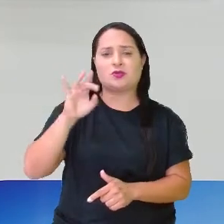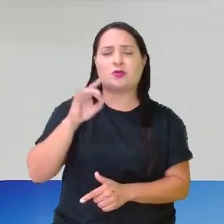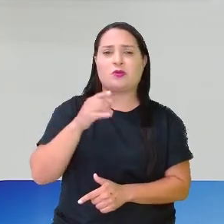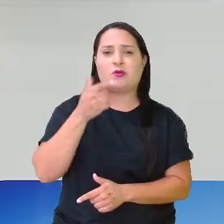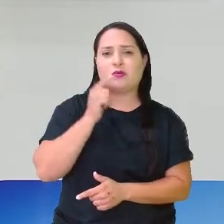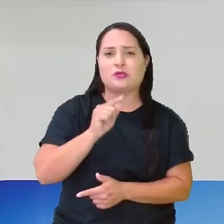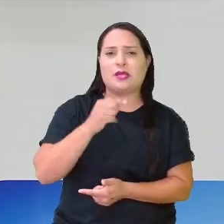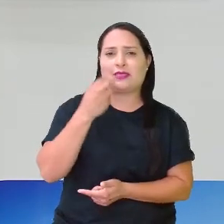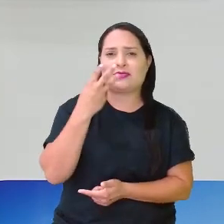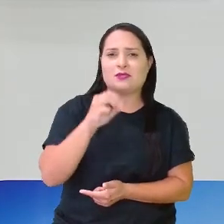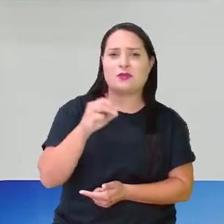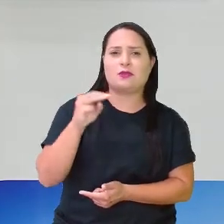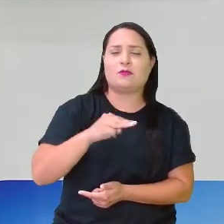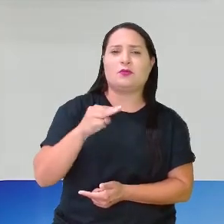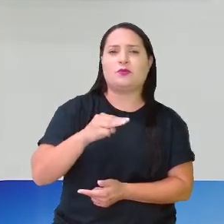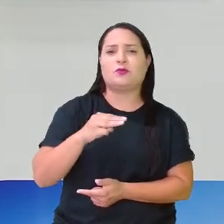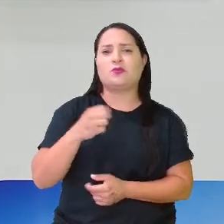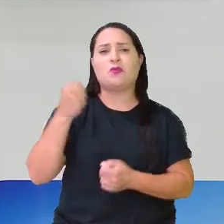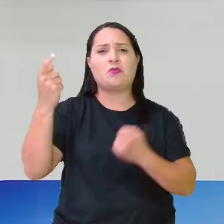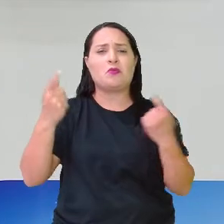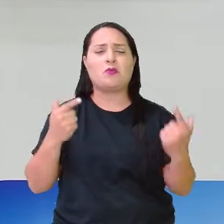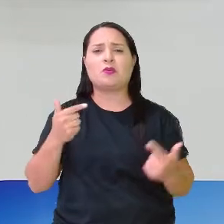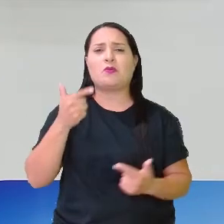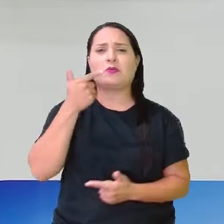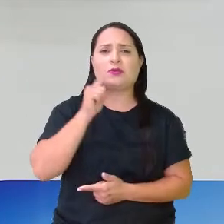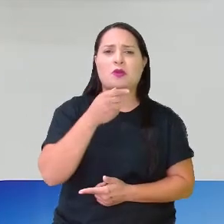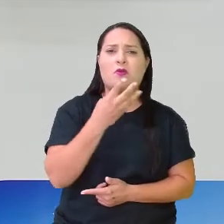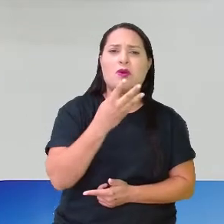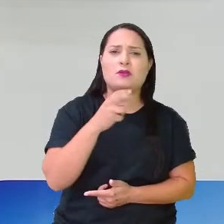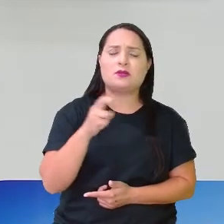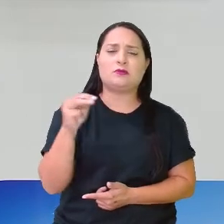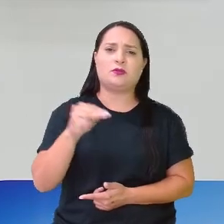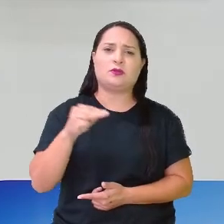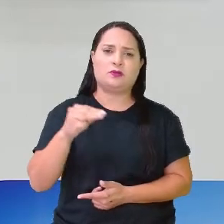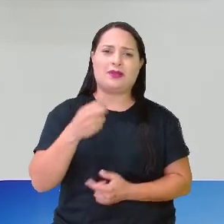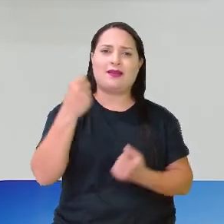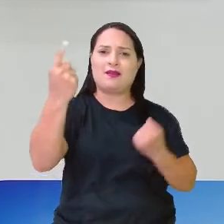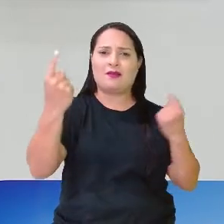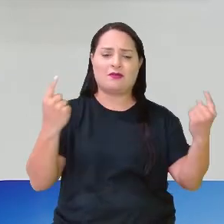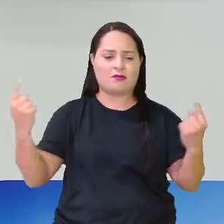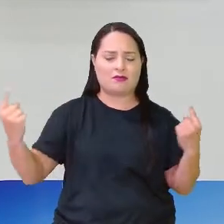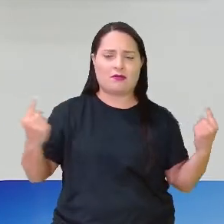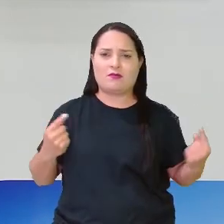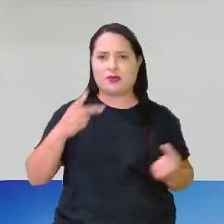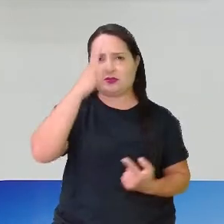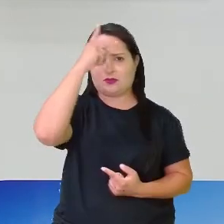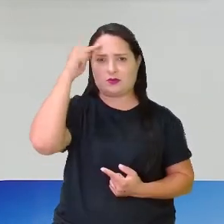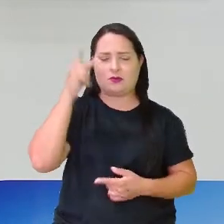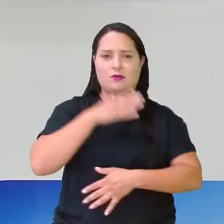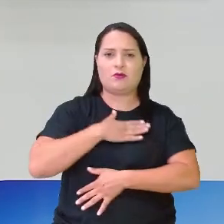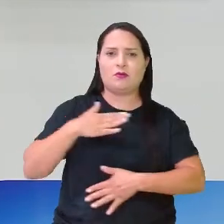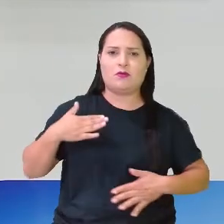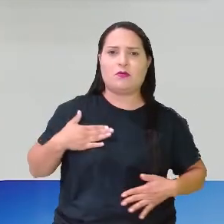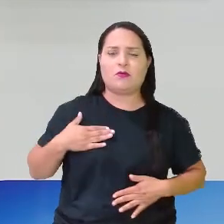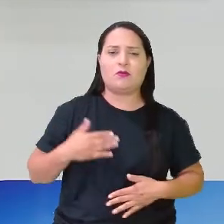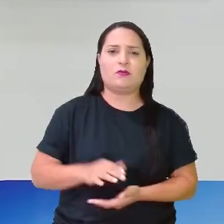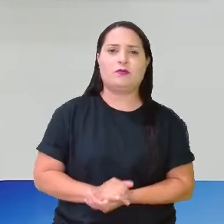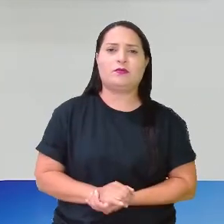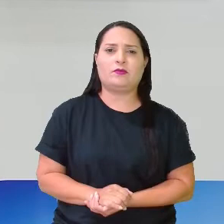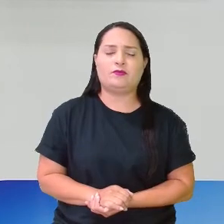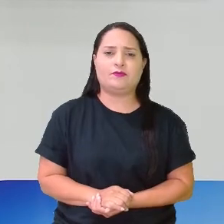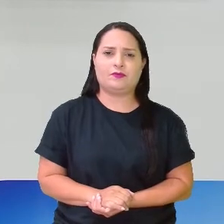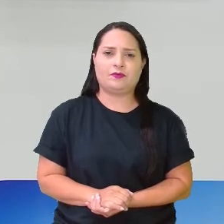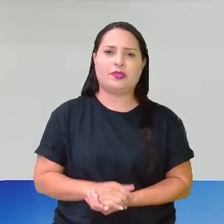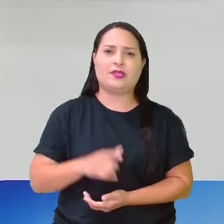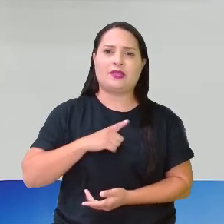consegue 45. Então, cada pessoa, cada corpo e cada exercício, ele funciona de uma